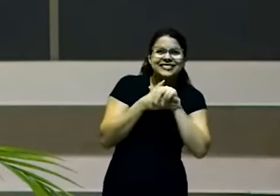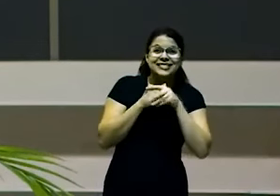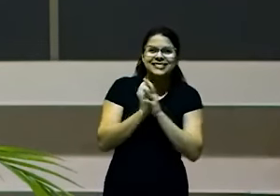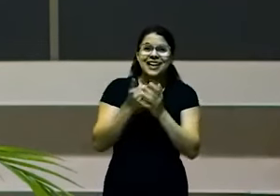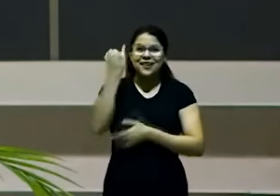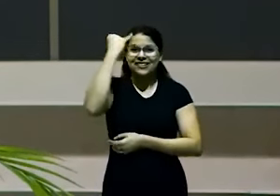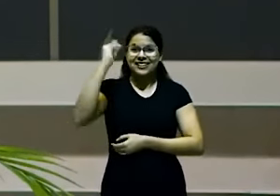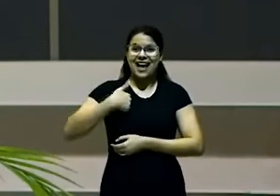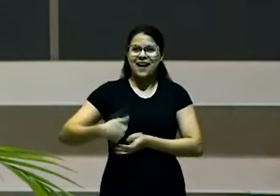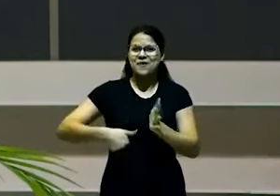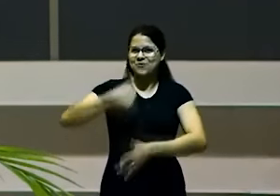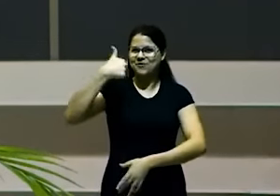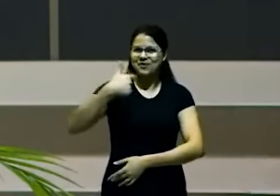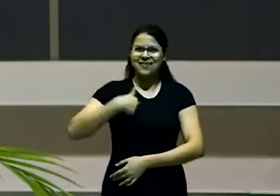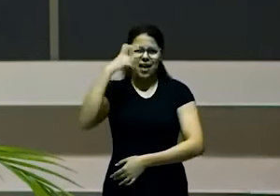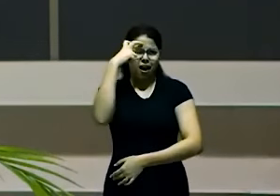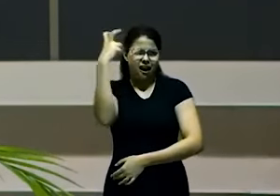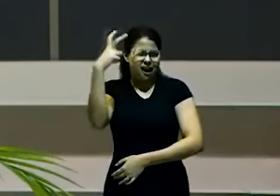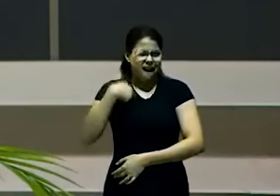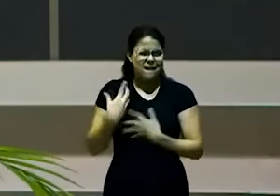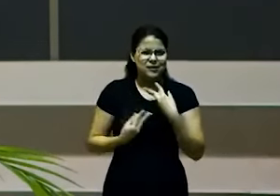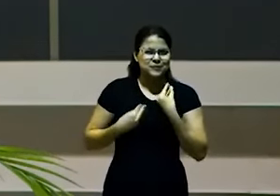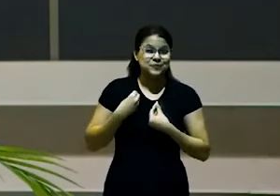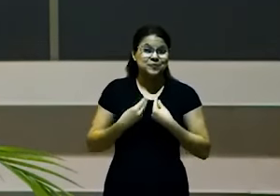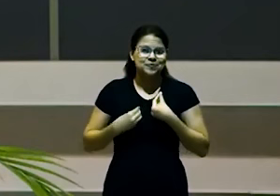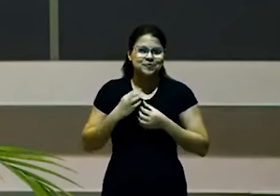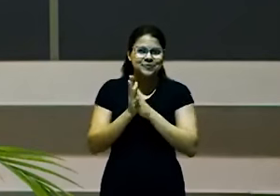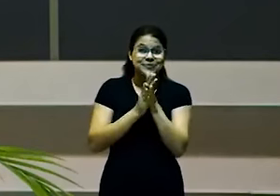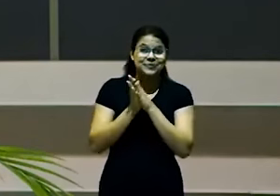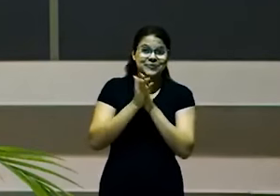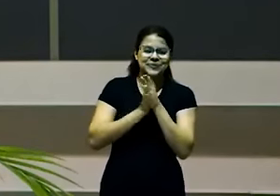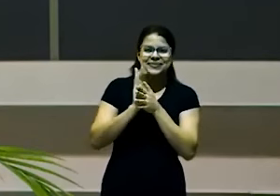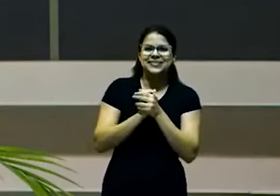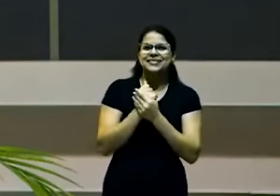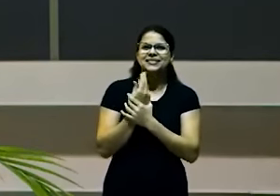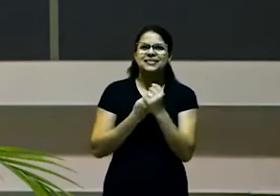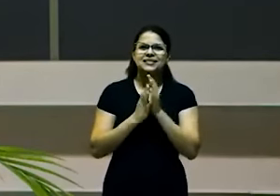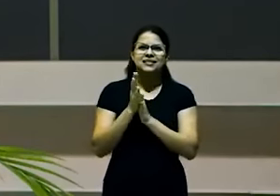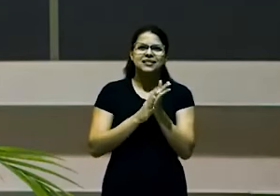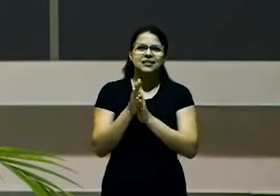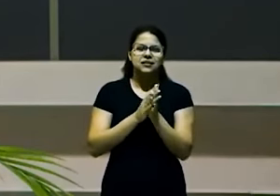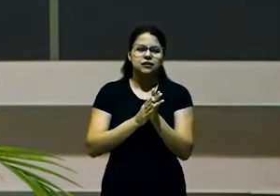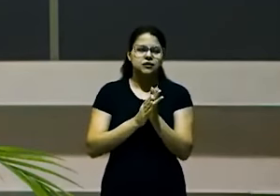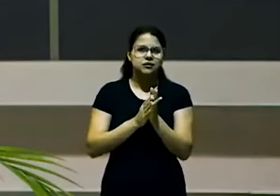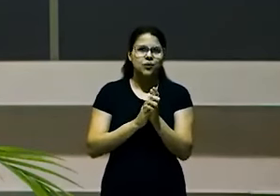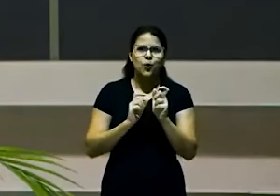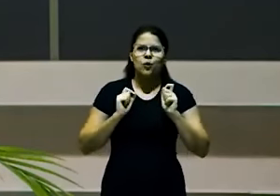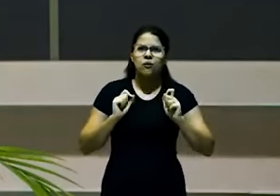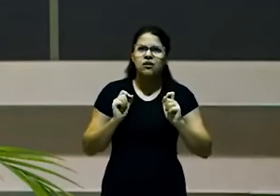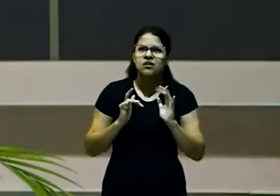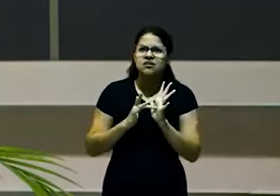primeiro sempre querendo resolver as coisas do jeito dele que que Jesus aou em